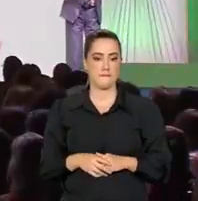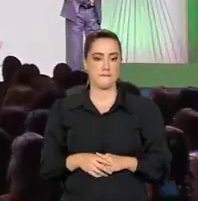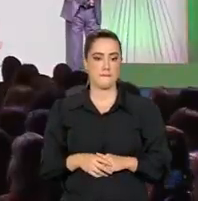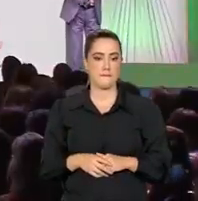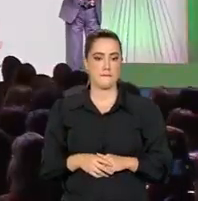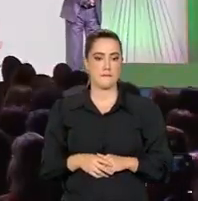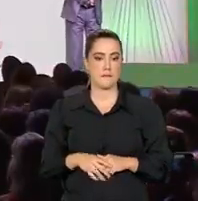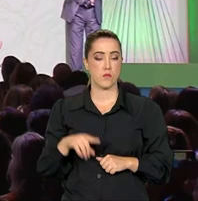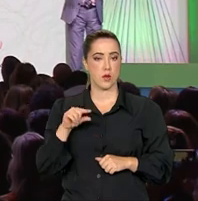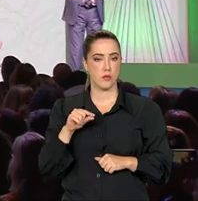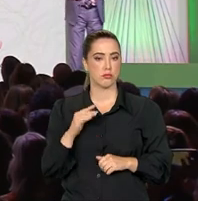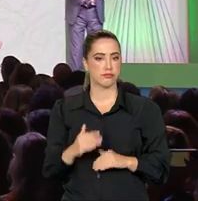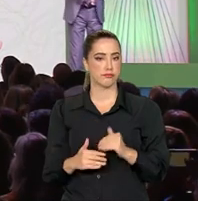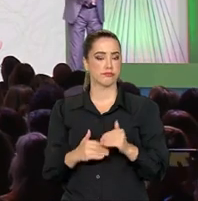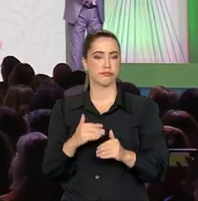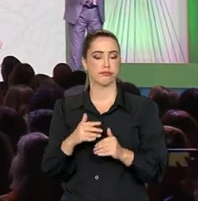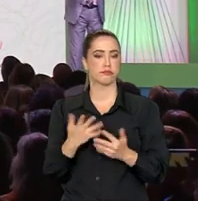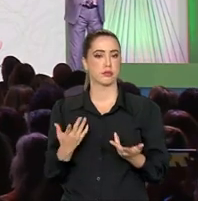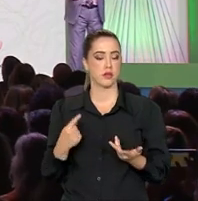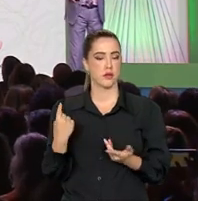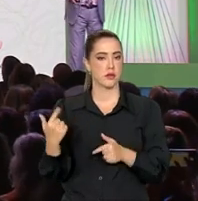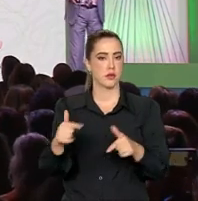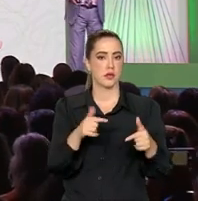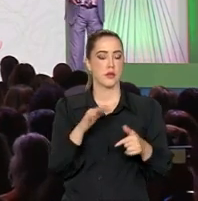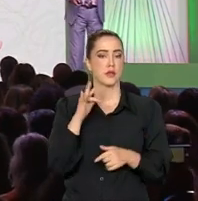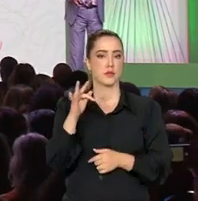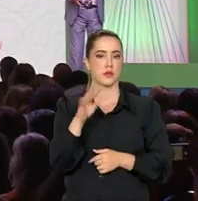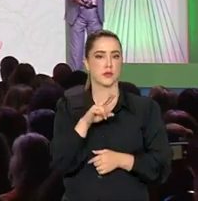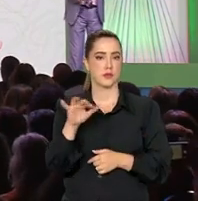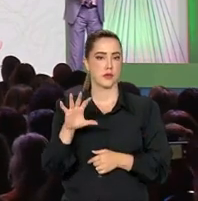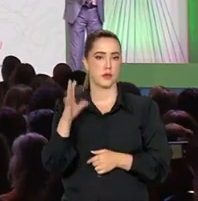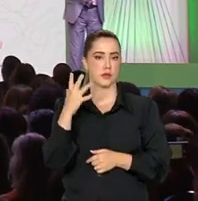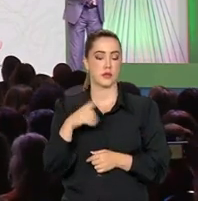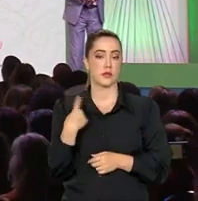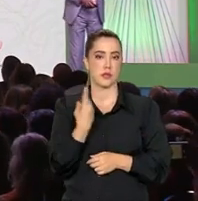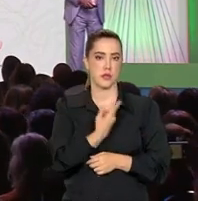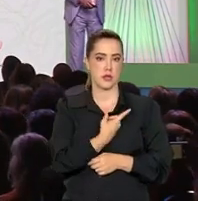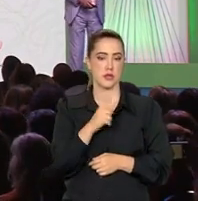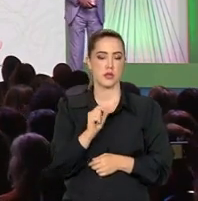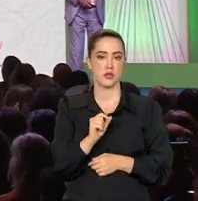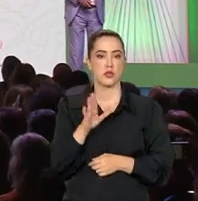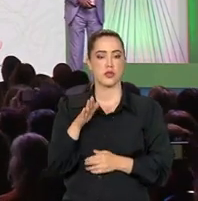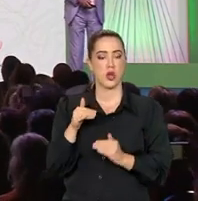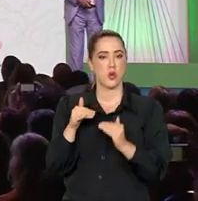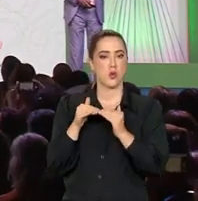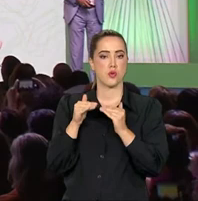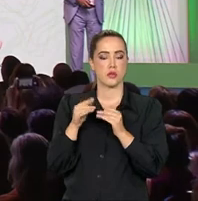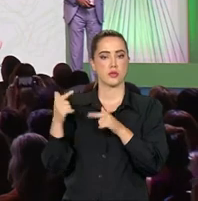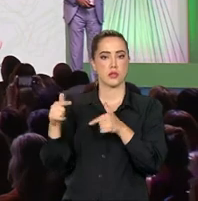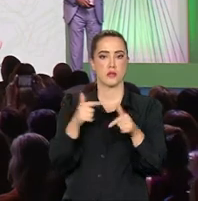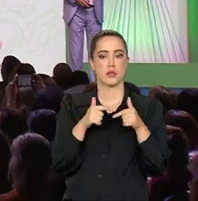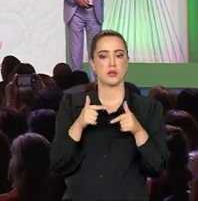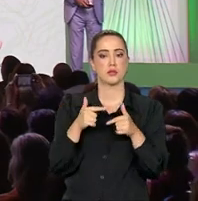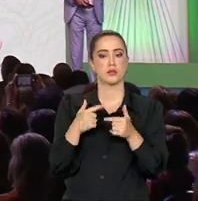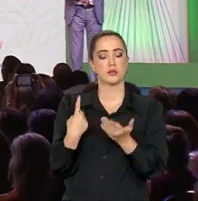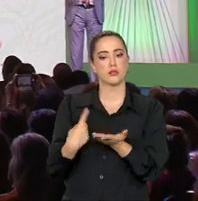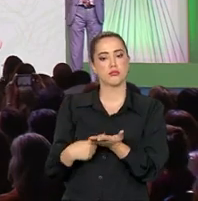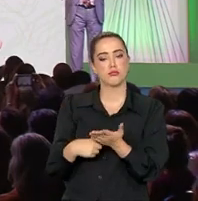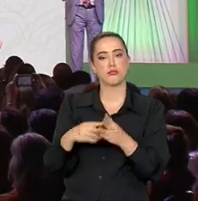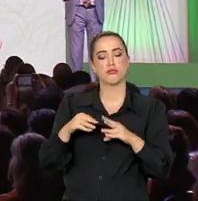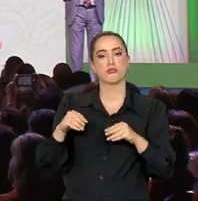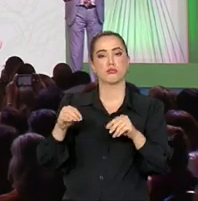Então, um pouco que cada... E as ações futuras que serão realizadas, né? Nós vamos a adesão dos planos de ações territoriais e